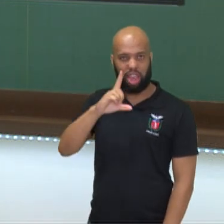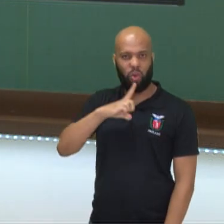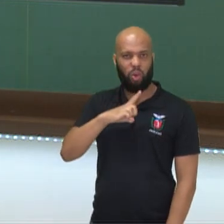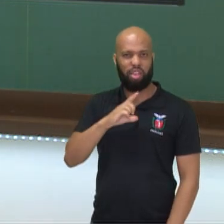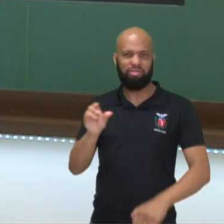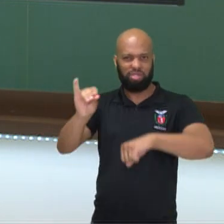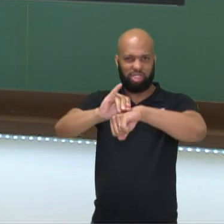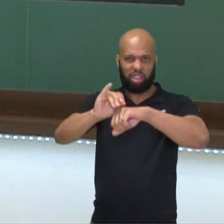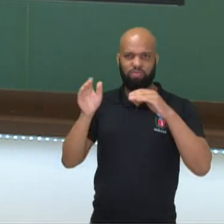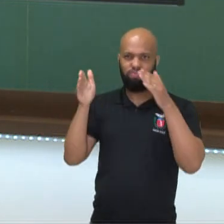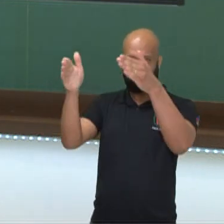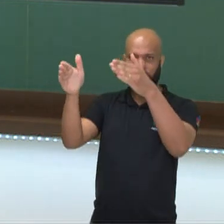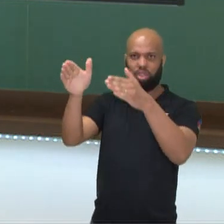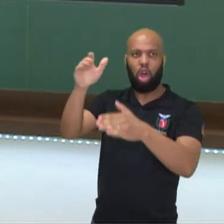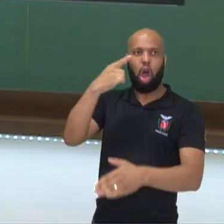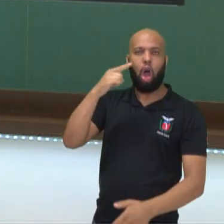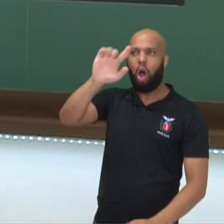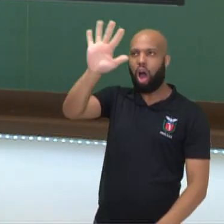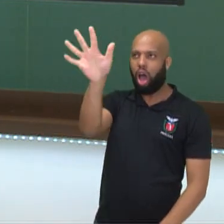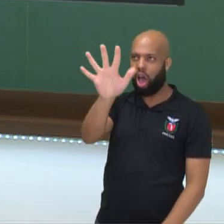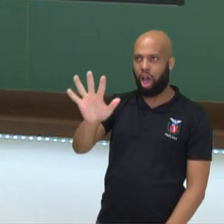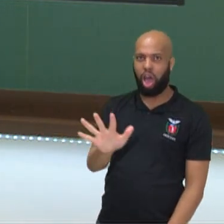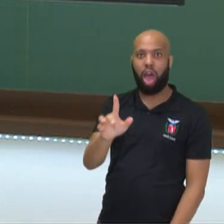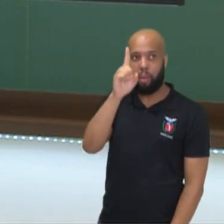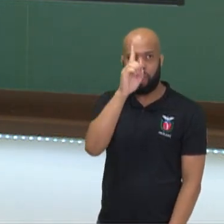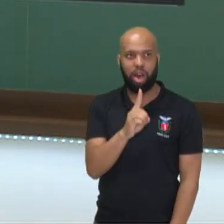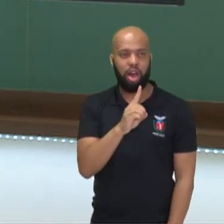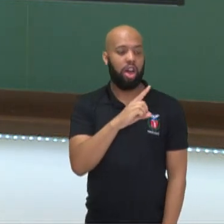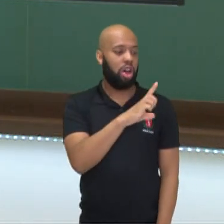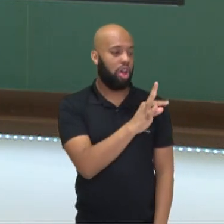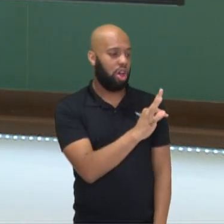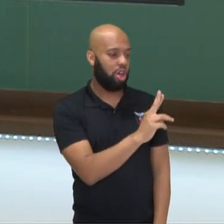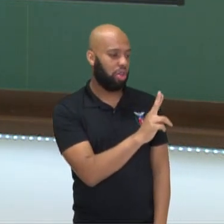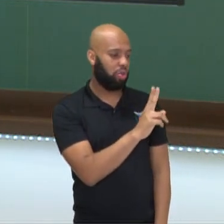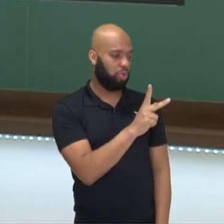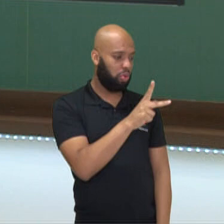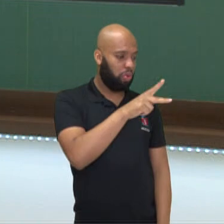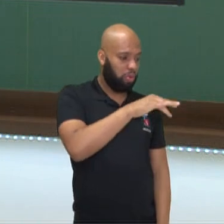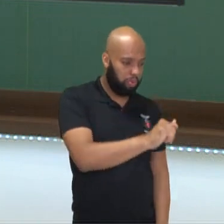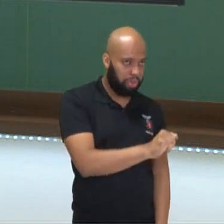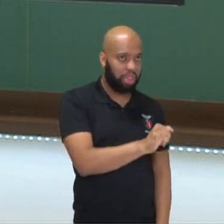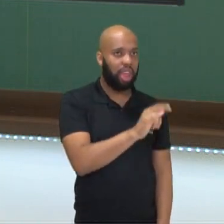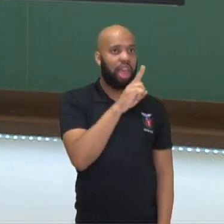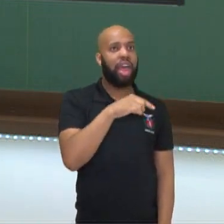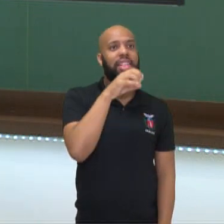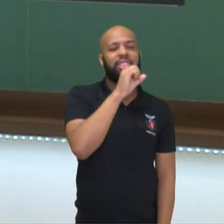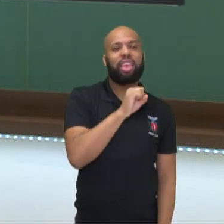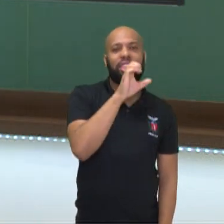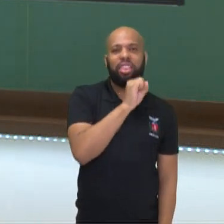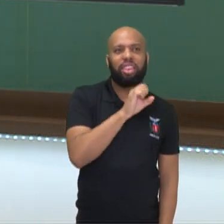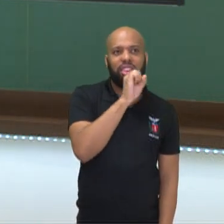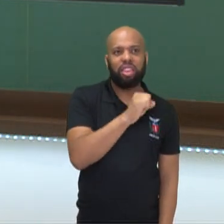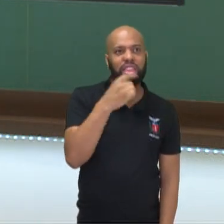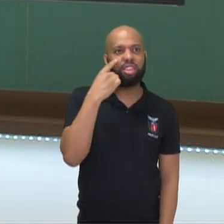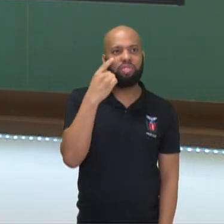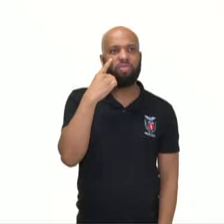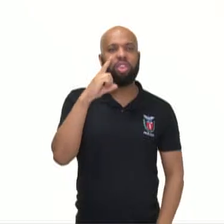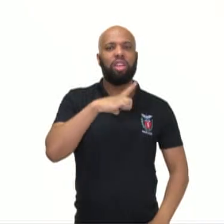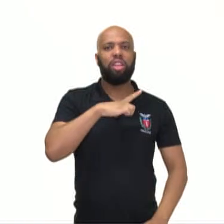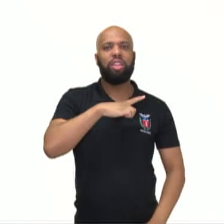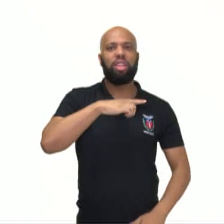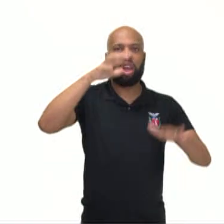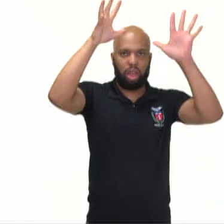país... E o tronco linguístico tupi, tupi-guarani, está mais em laranja, ou na região amazônica, ou